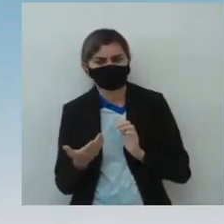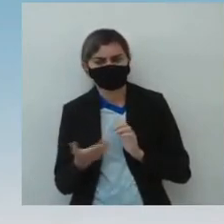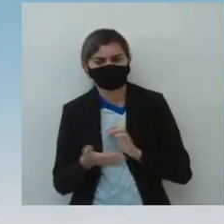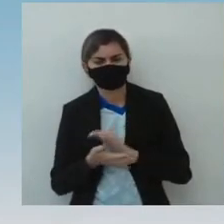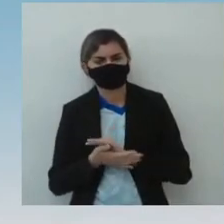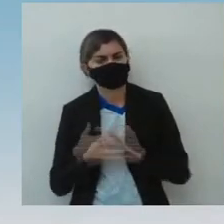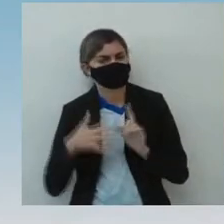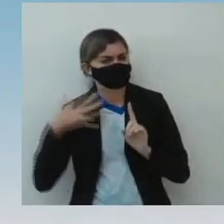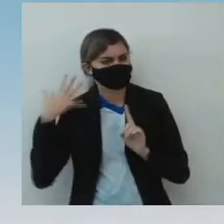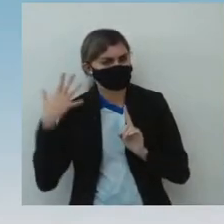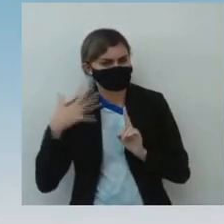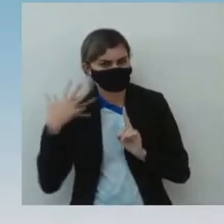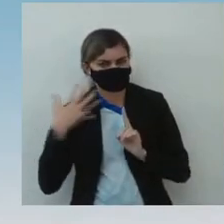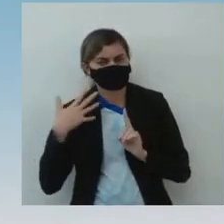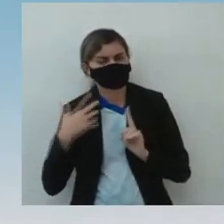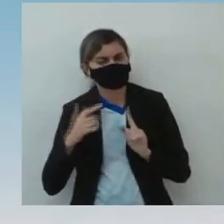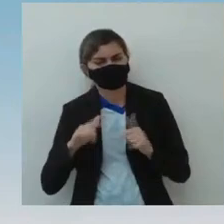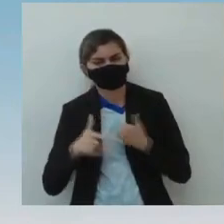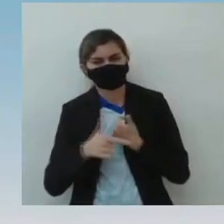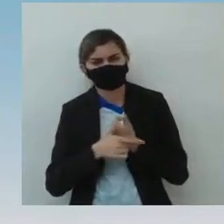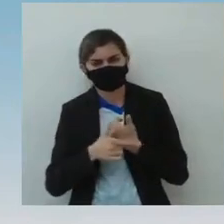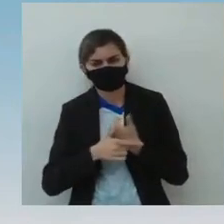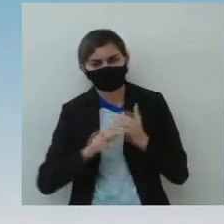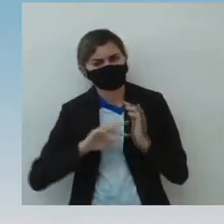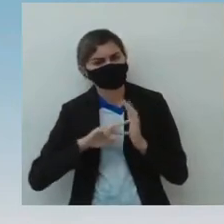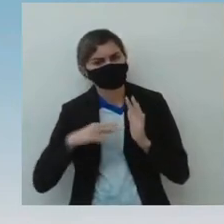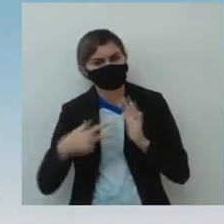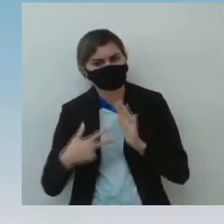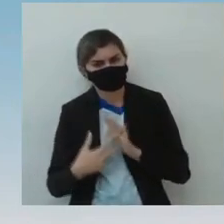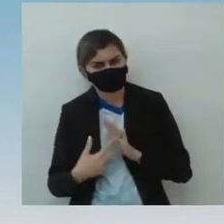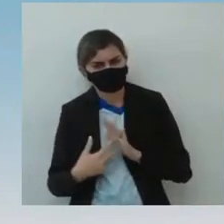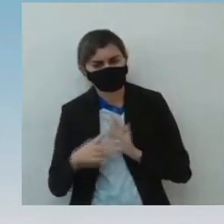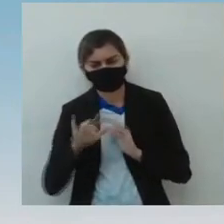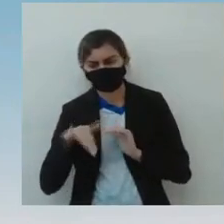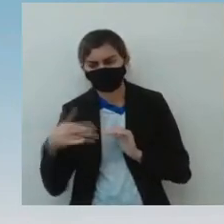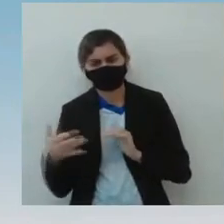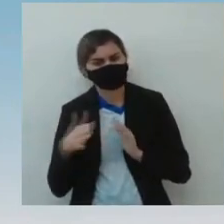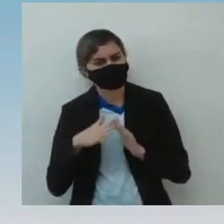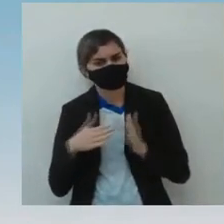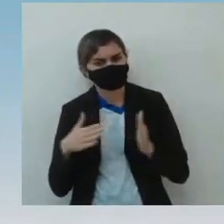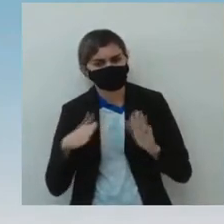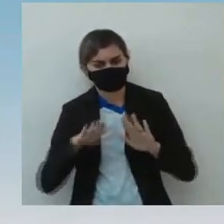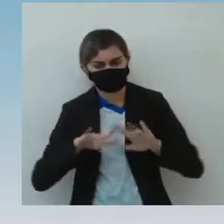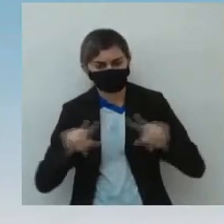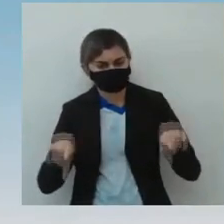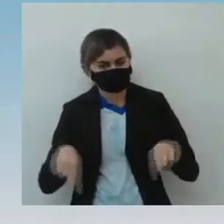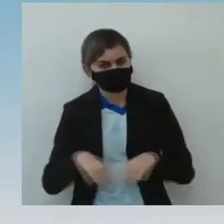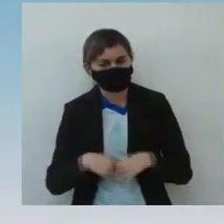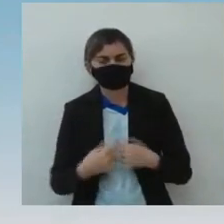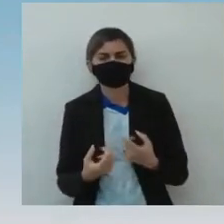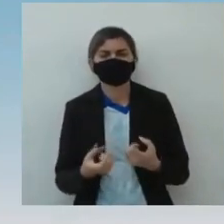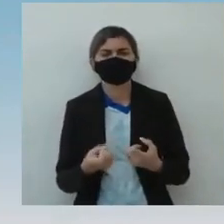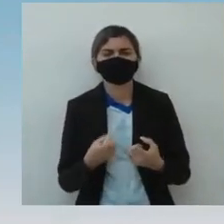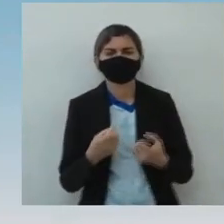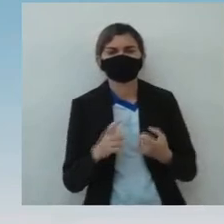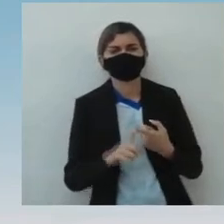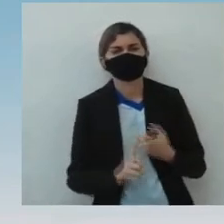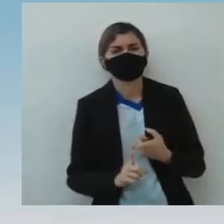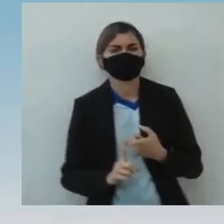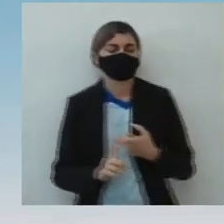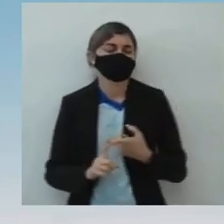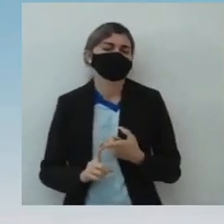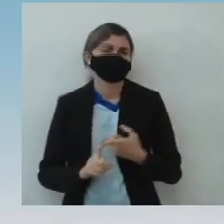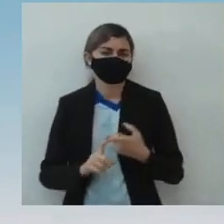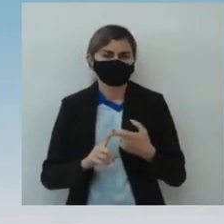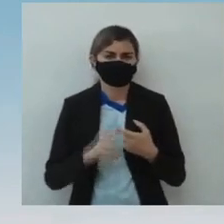on as palestras desempenham um papel significativo fora da sala de aula acadêmica Wars Public lectures